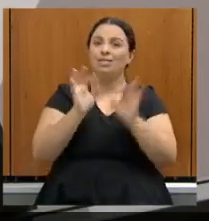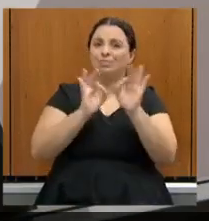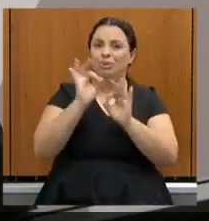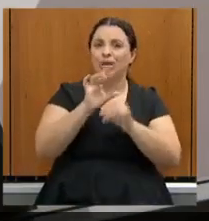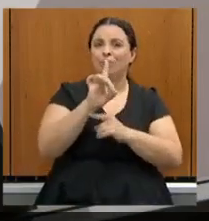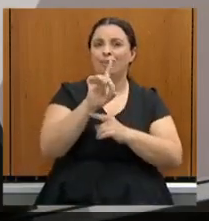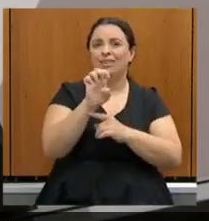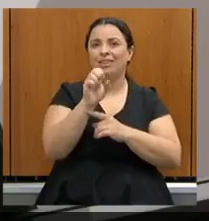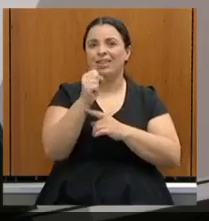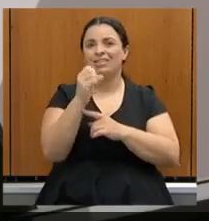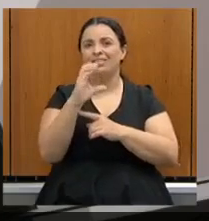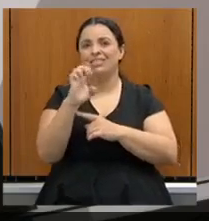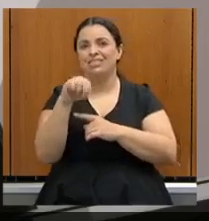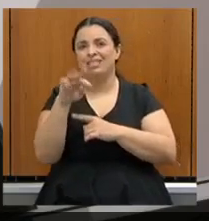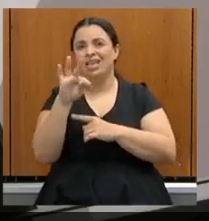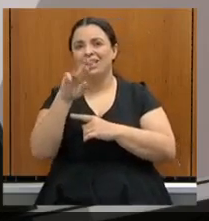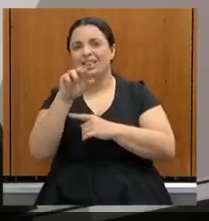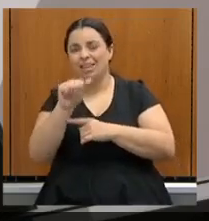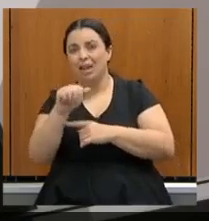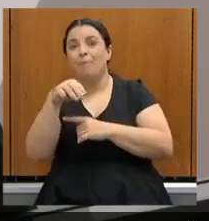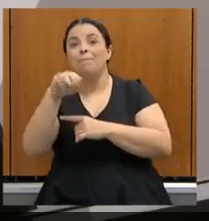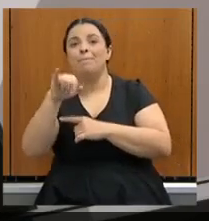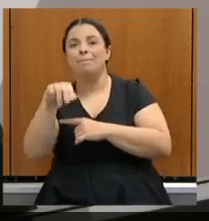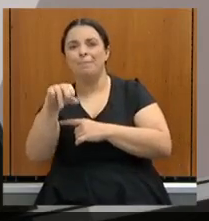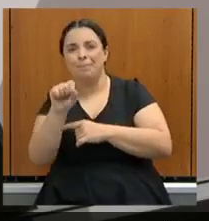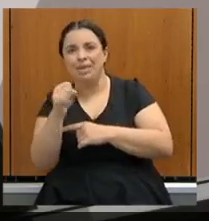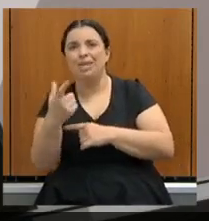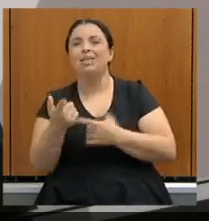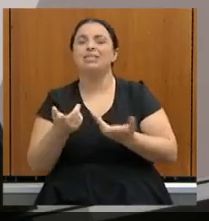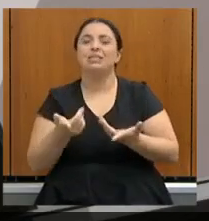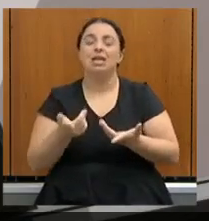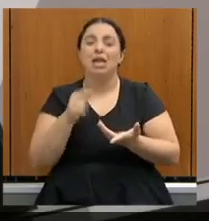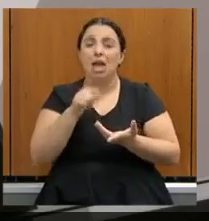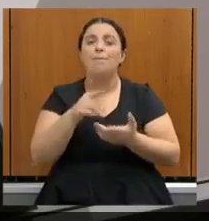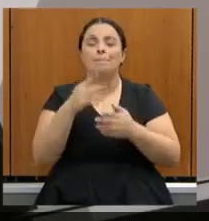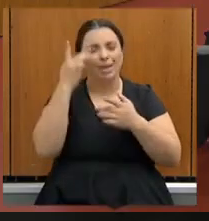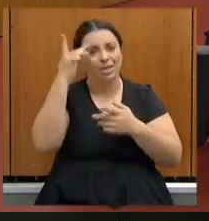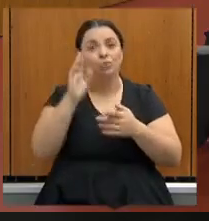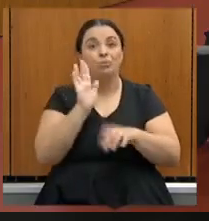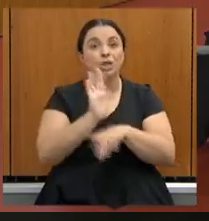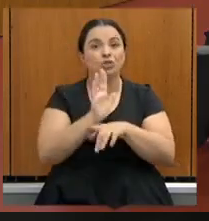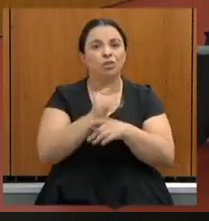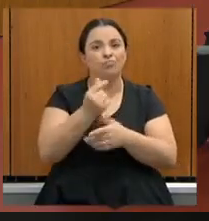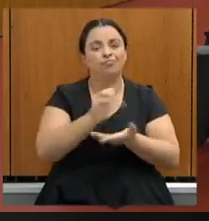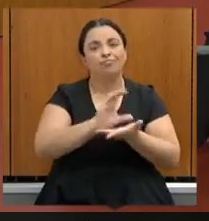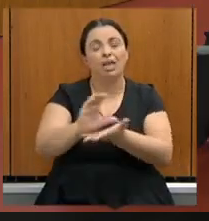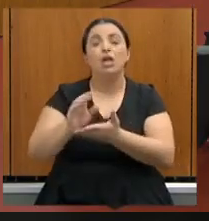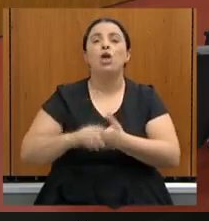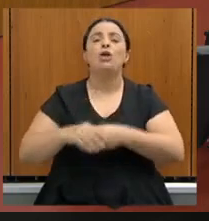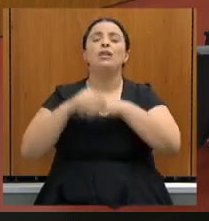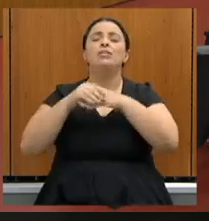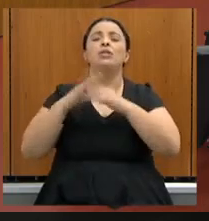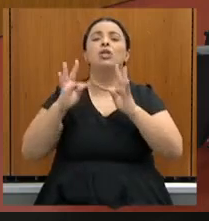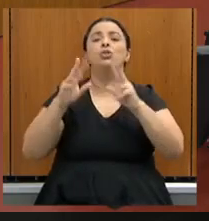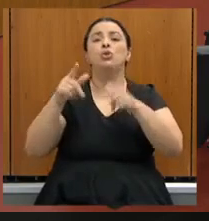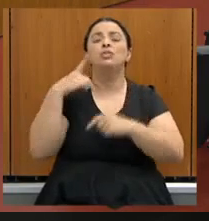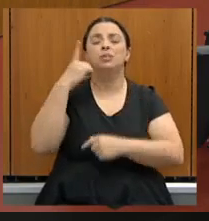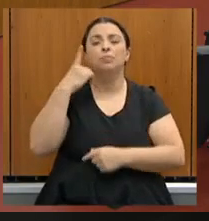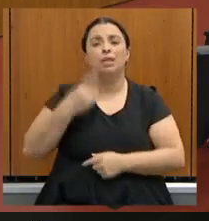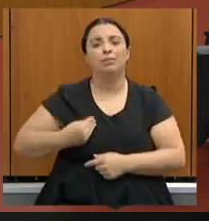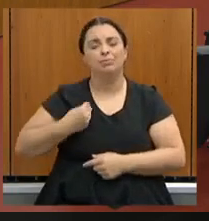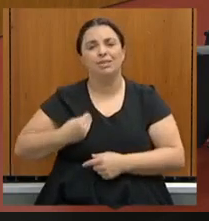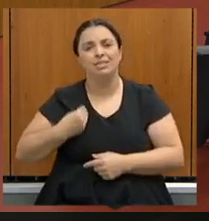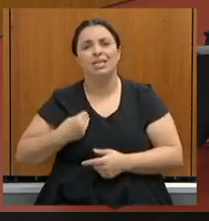Celise Laviola, que está presencialmente, muito obrigado, deputado Elismar Prado, que está remotamente, muito obrigado pela presença.